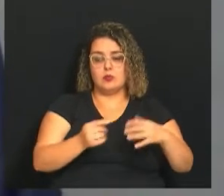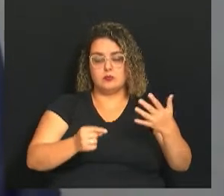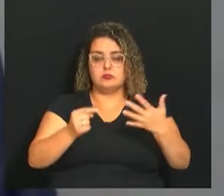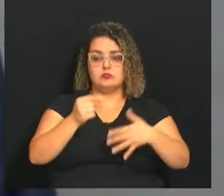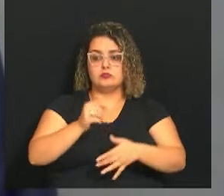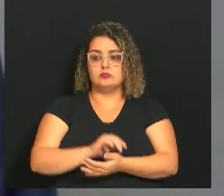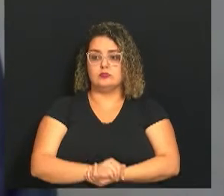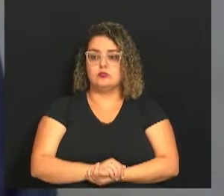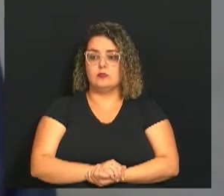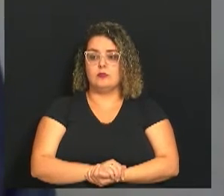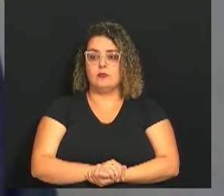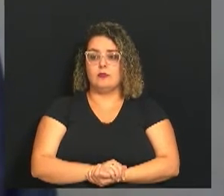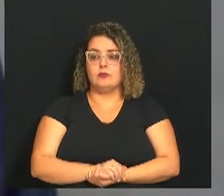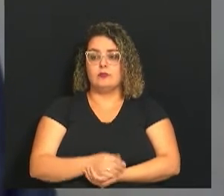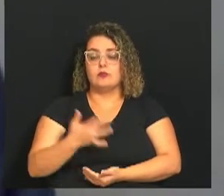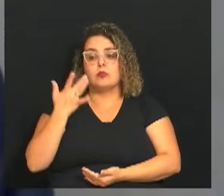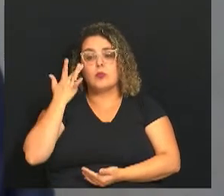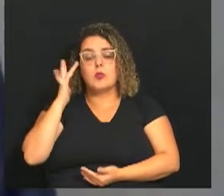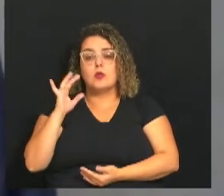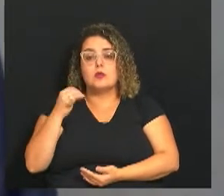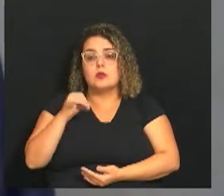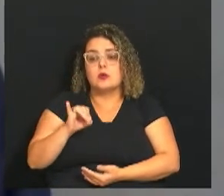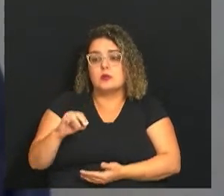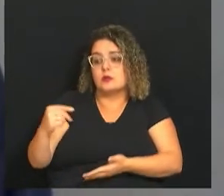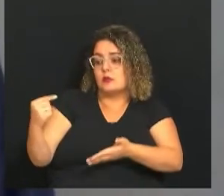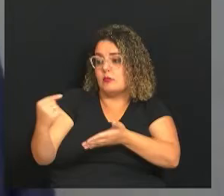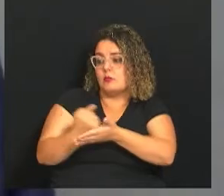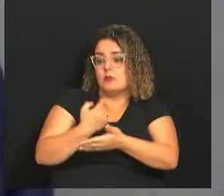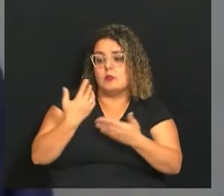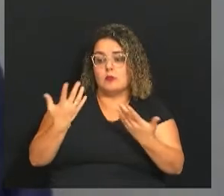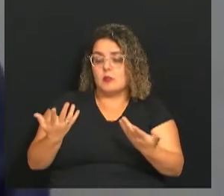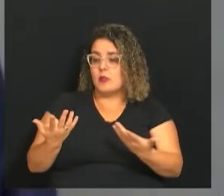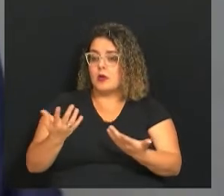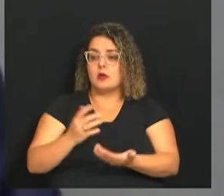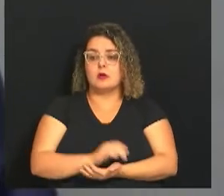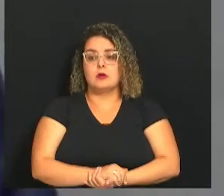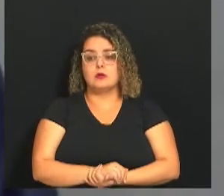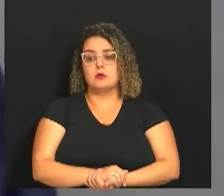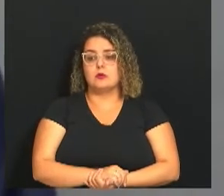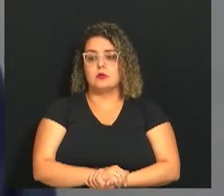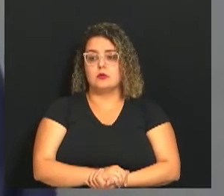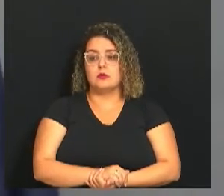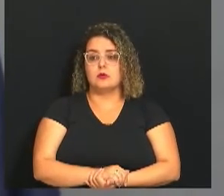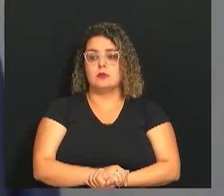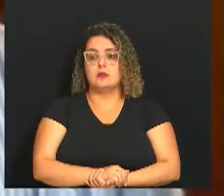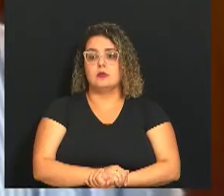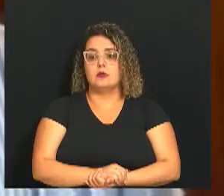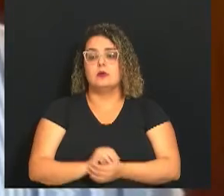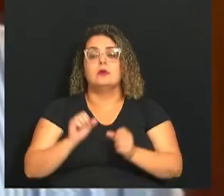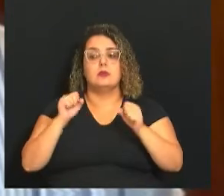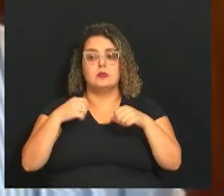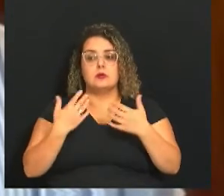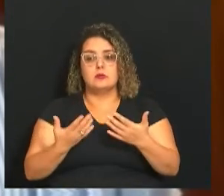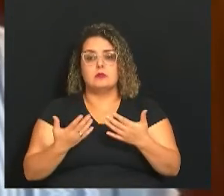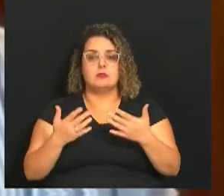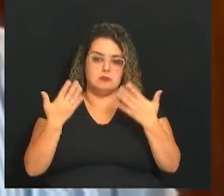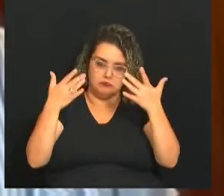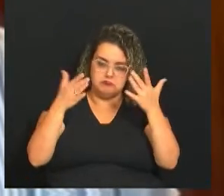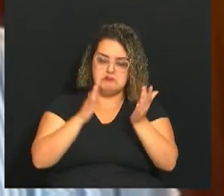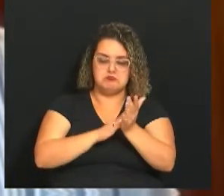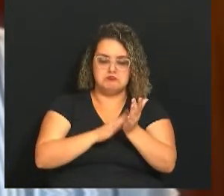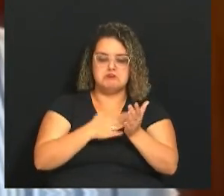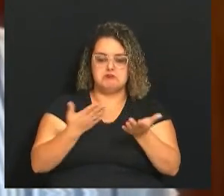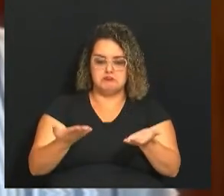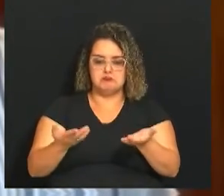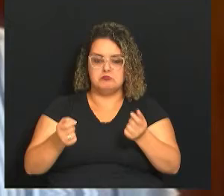não sei se o senhor tem algum questionamento específico com relação a... Sim, primeiro, meus parabéns, né? Eu acho que ficou